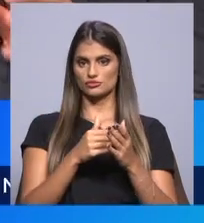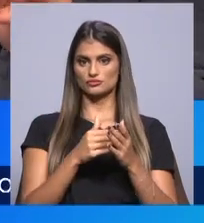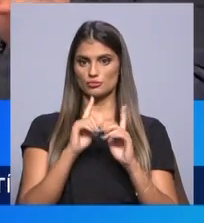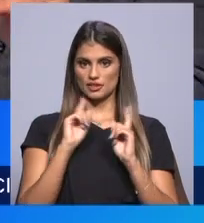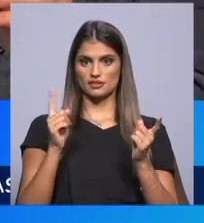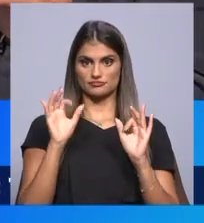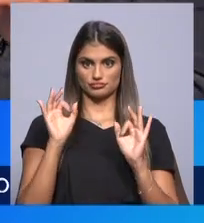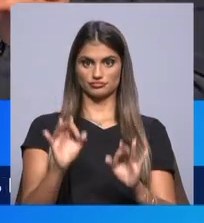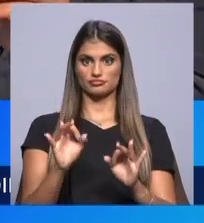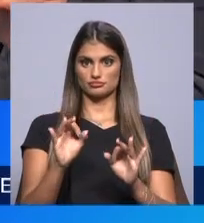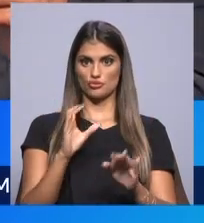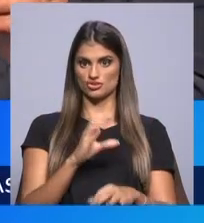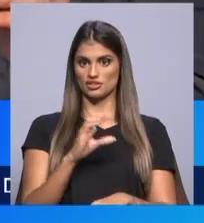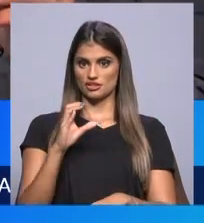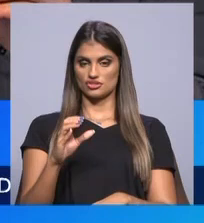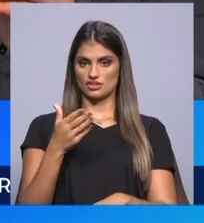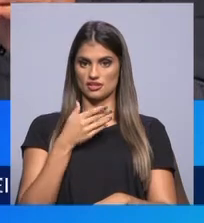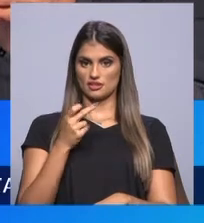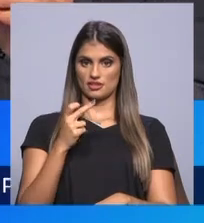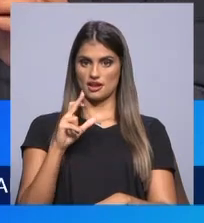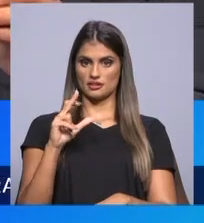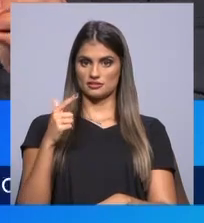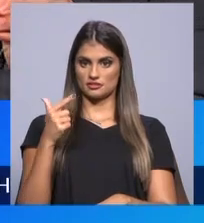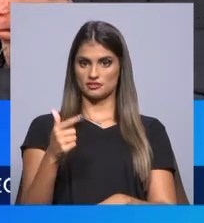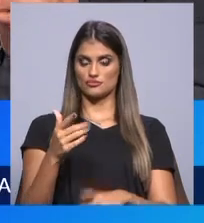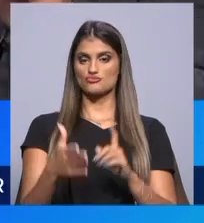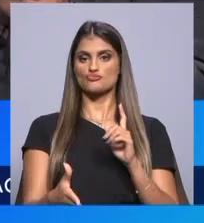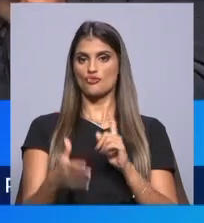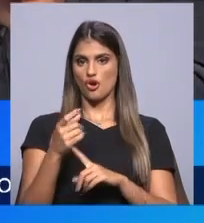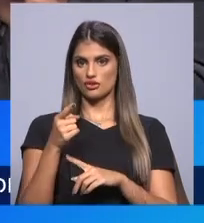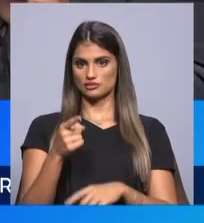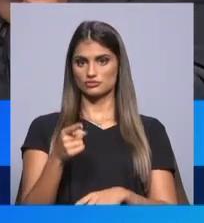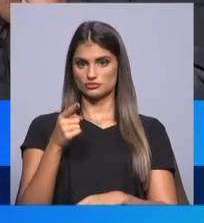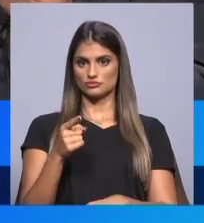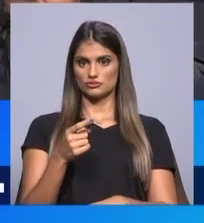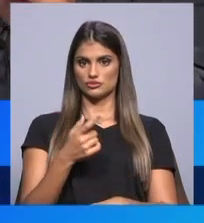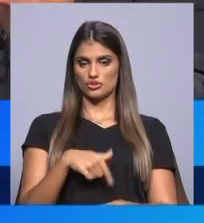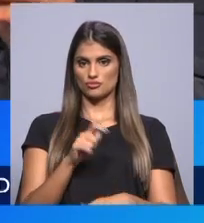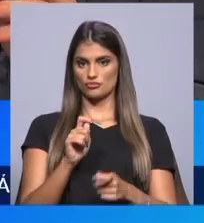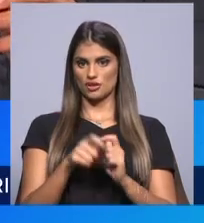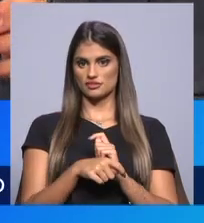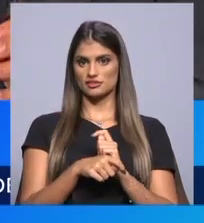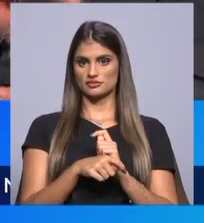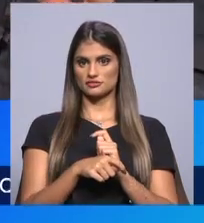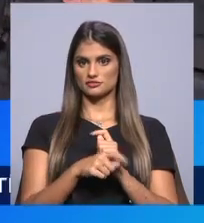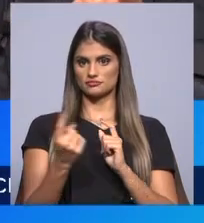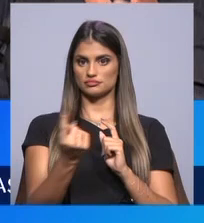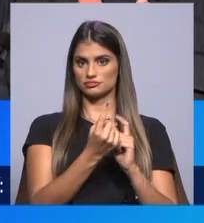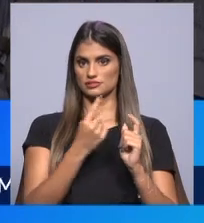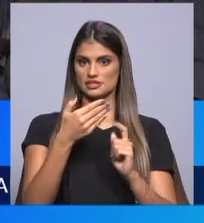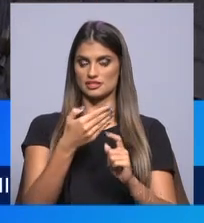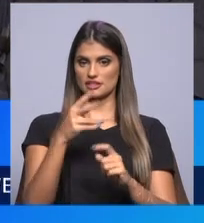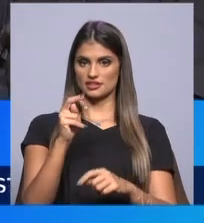forma. Para os cientistas da DART, um sucesso nesta missão era termos uma alteração na órbita de